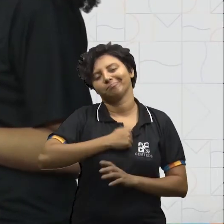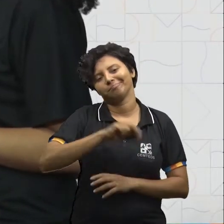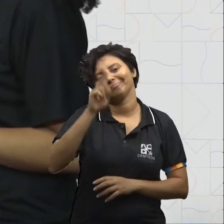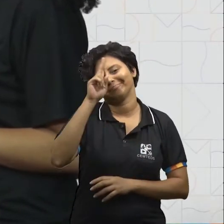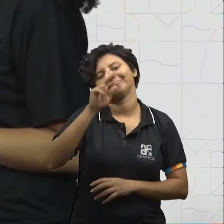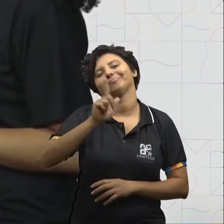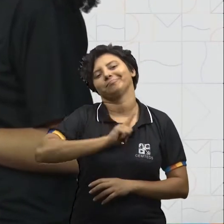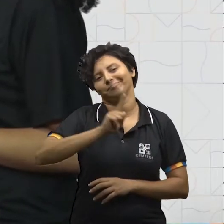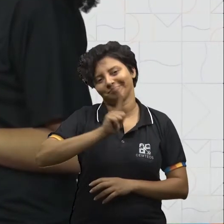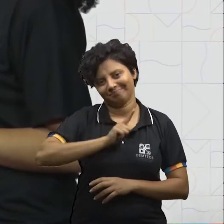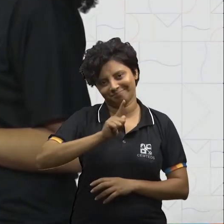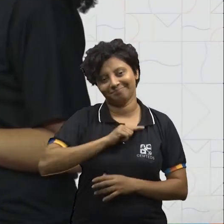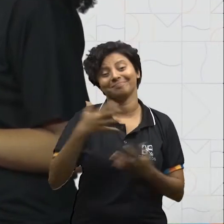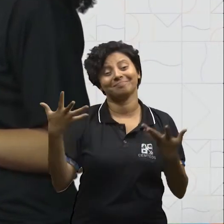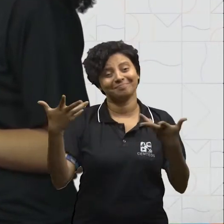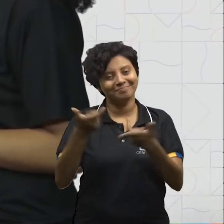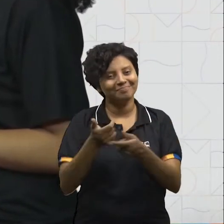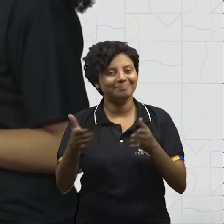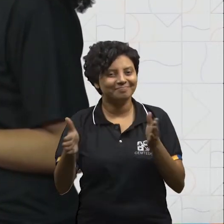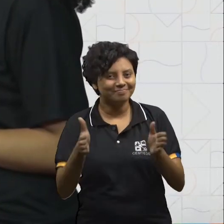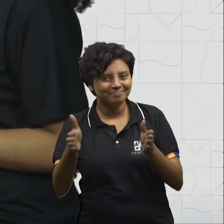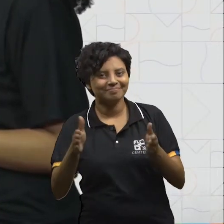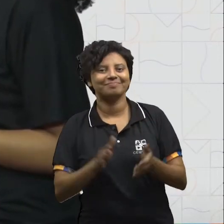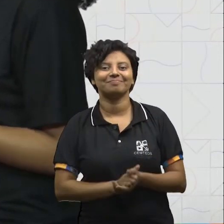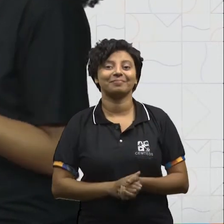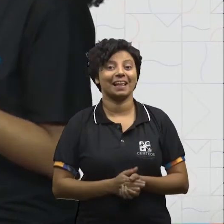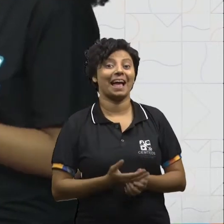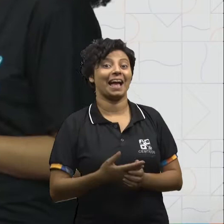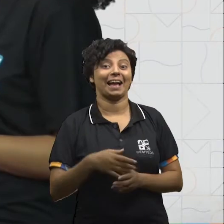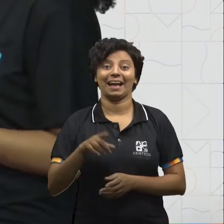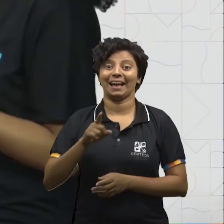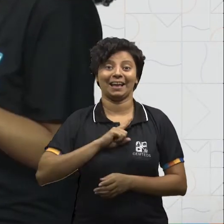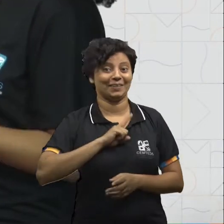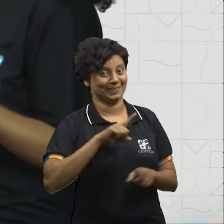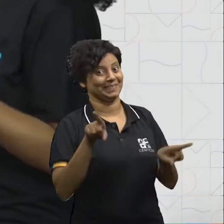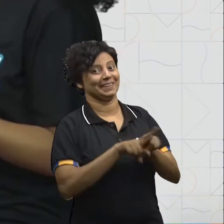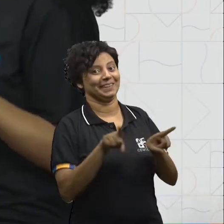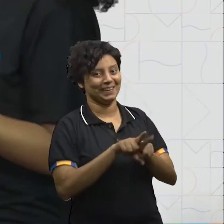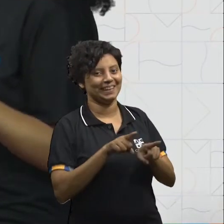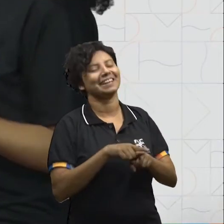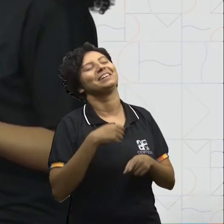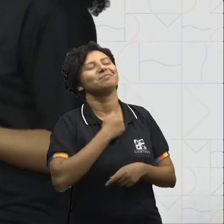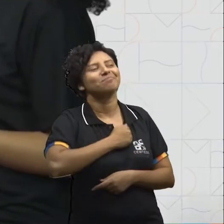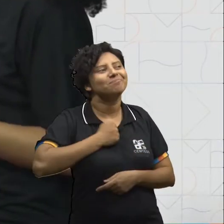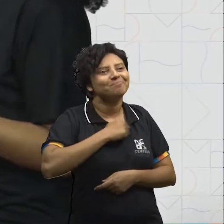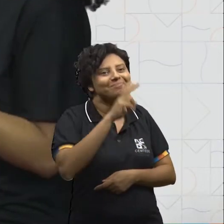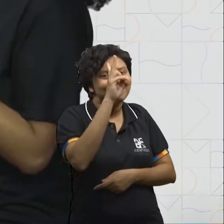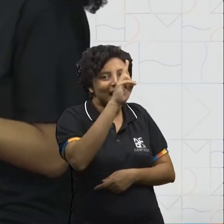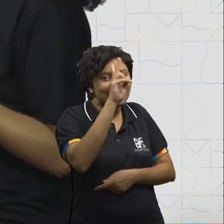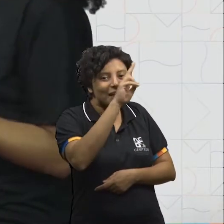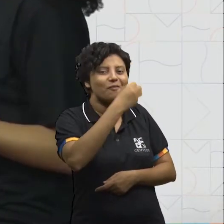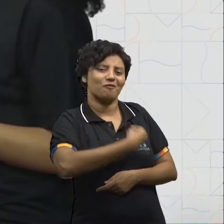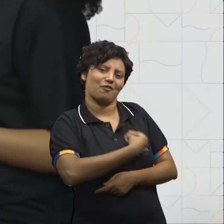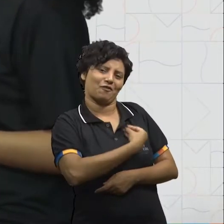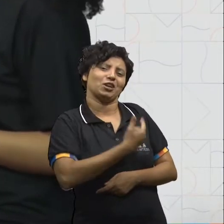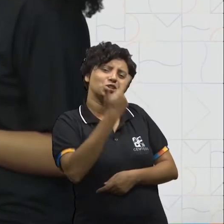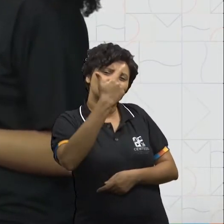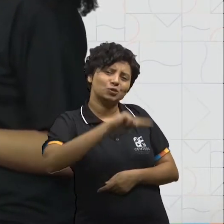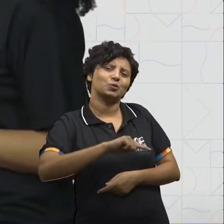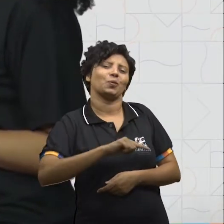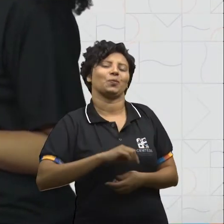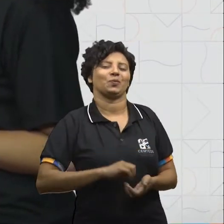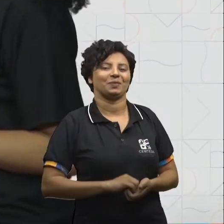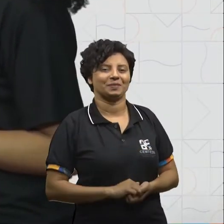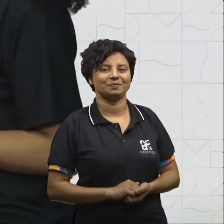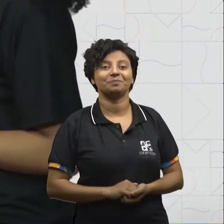tenho lembranças assim maravilhosas sobre esse período. Ah, eu também. E dá uma nostalgia, né? Dá uma vontade de viver tudo isso